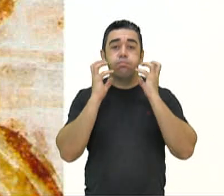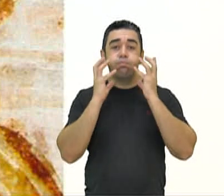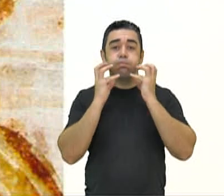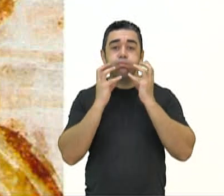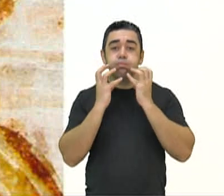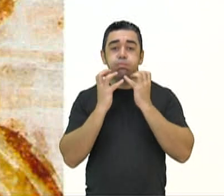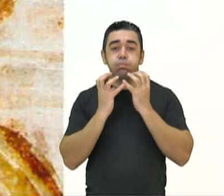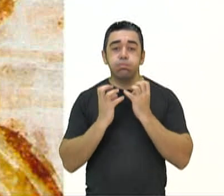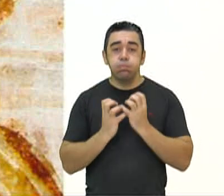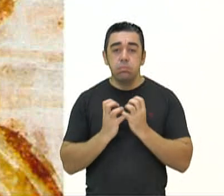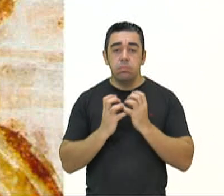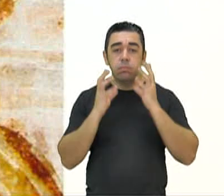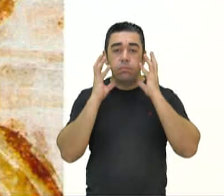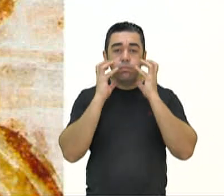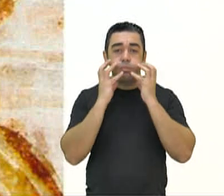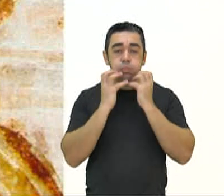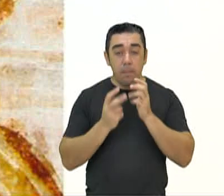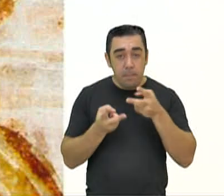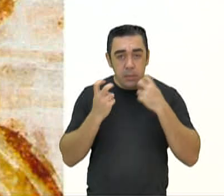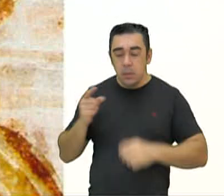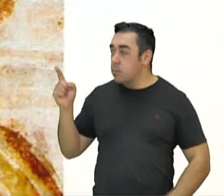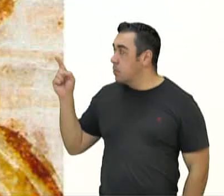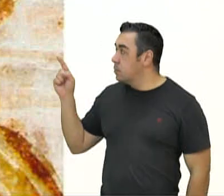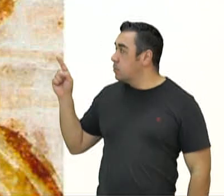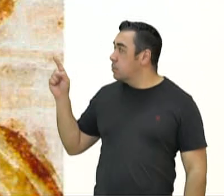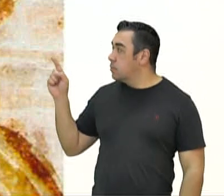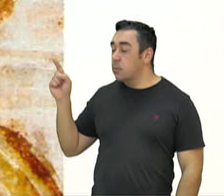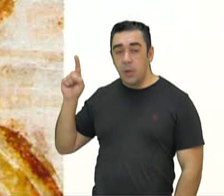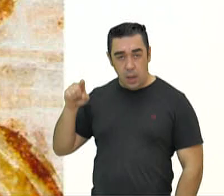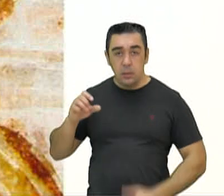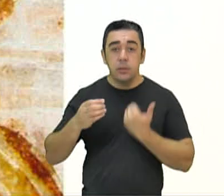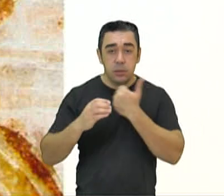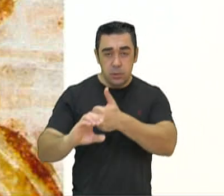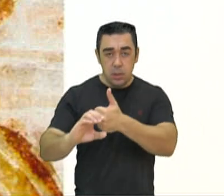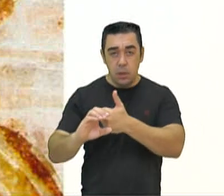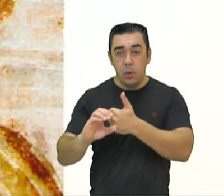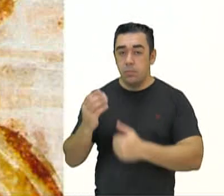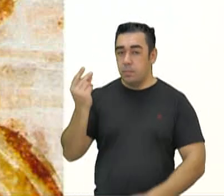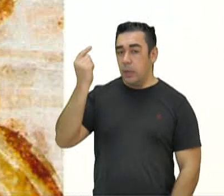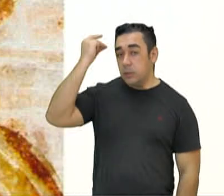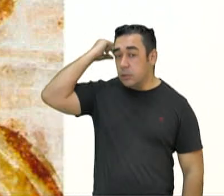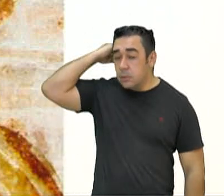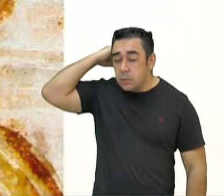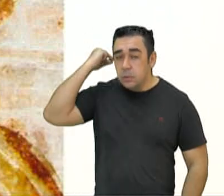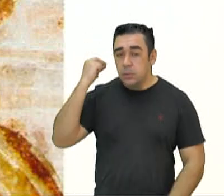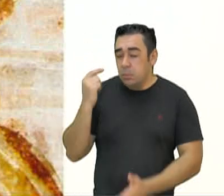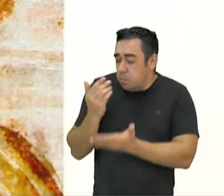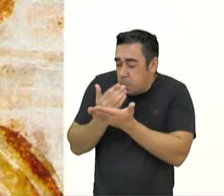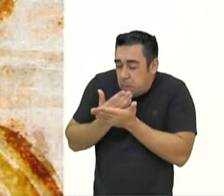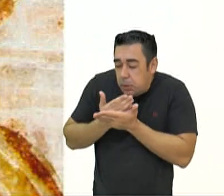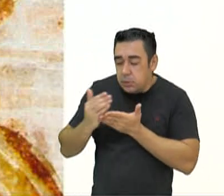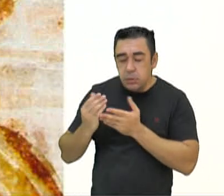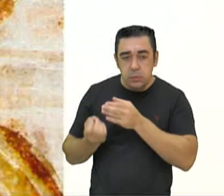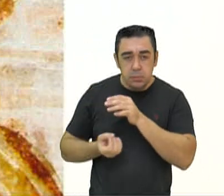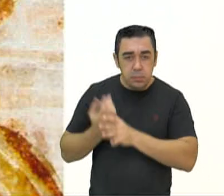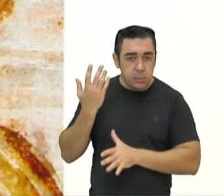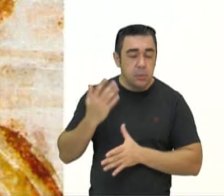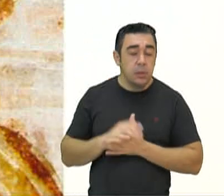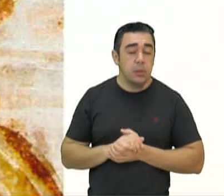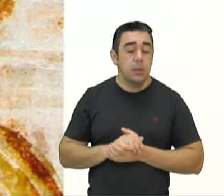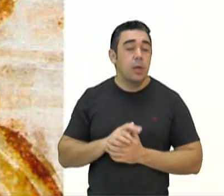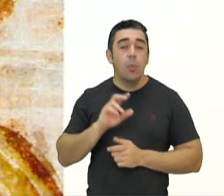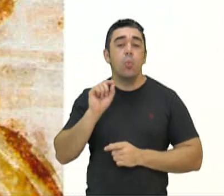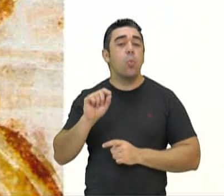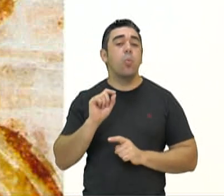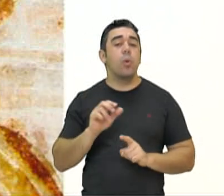bem atenção nessa figura e vejam que é uma arte cristã primitiva que, né, como referência, os